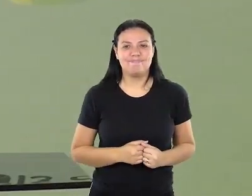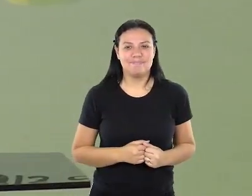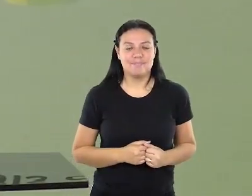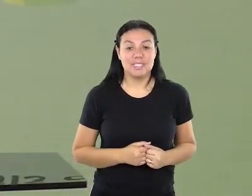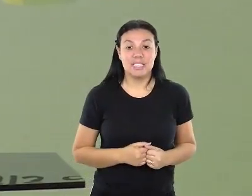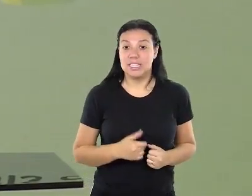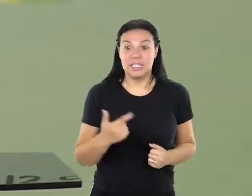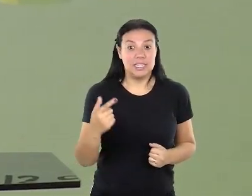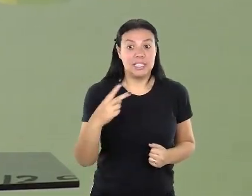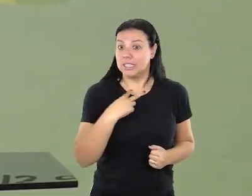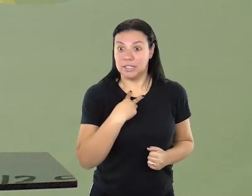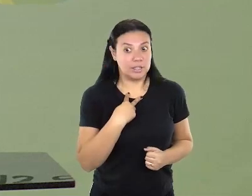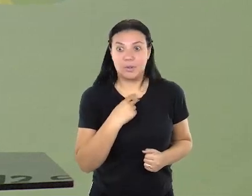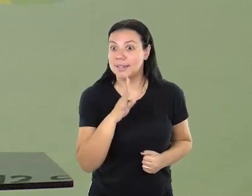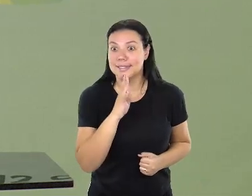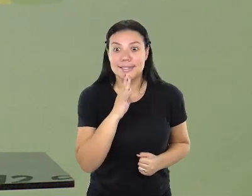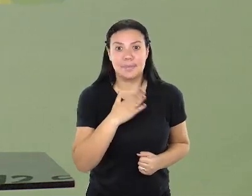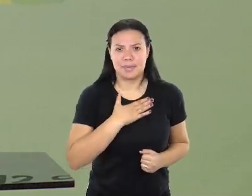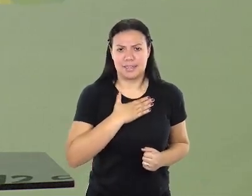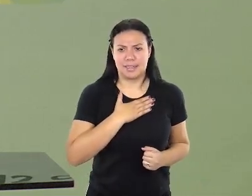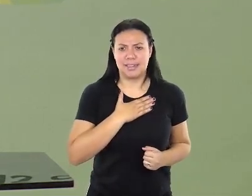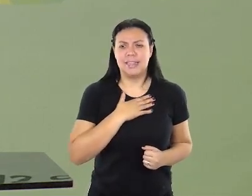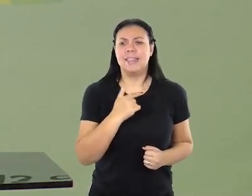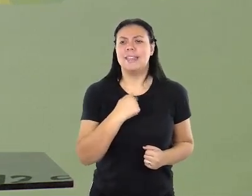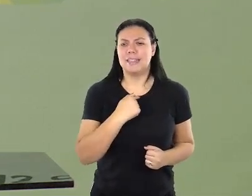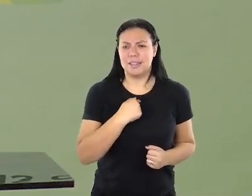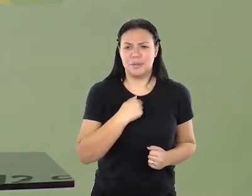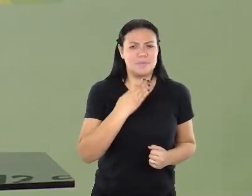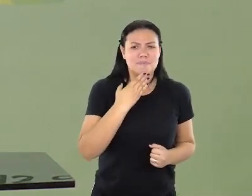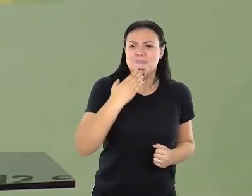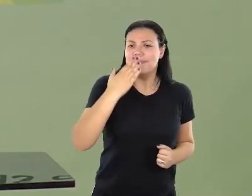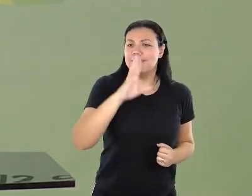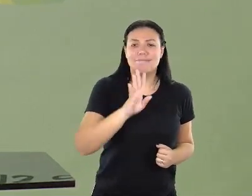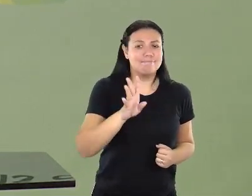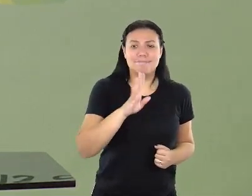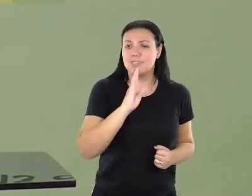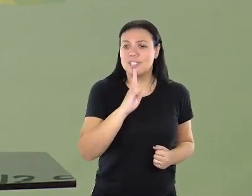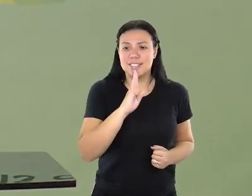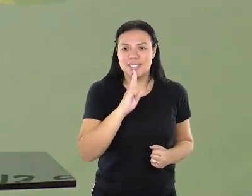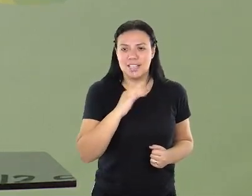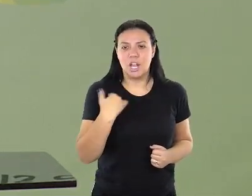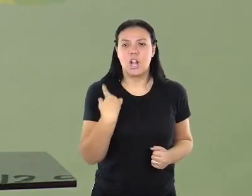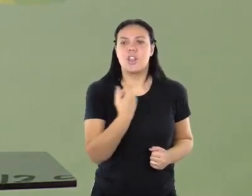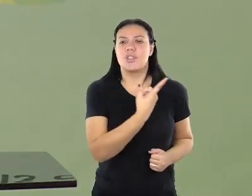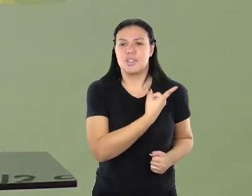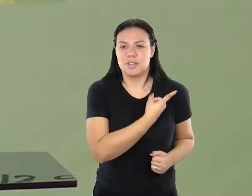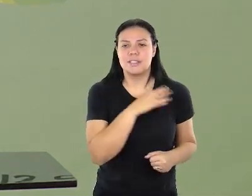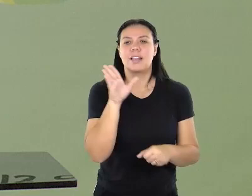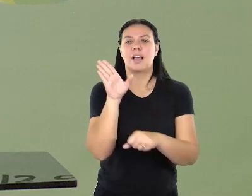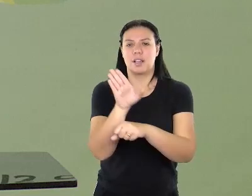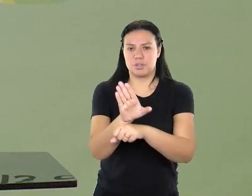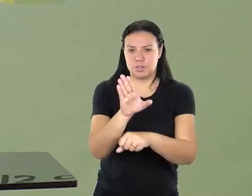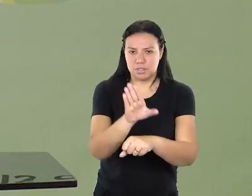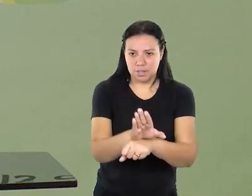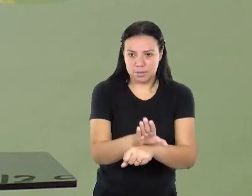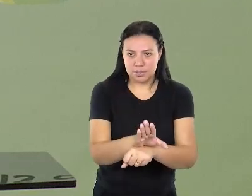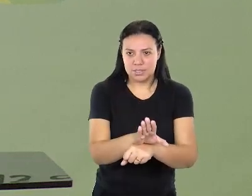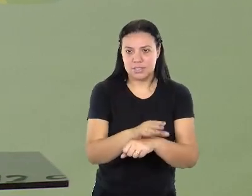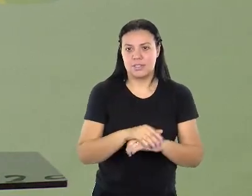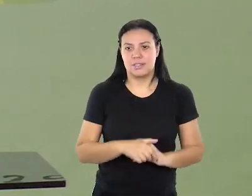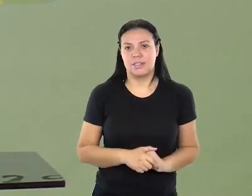sem lhe conhecer, movido pelo amor de Deus, nós ajudamos, nós nos